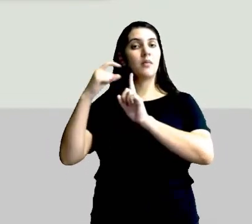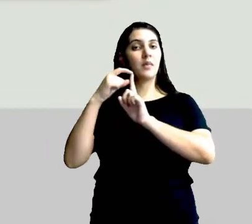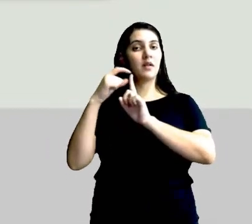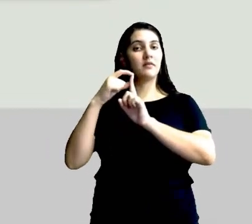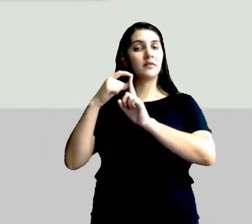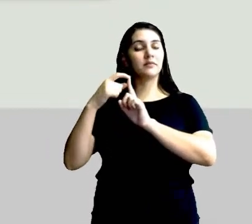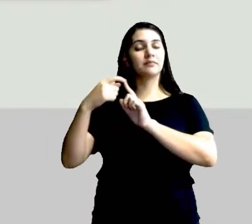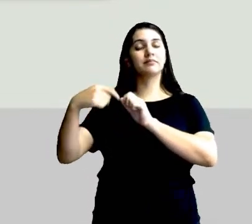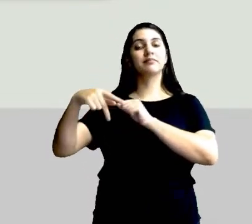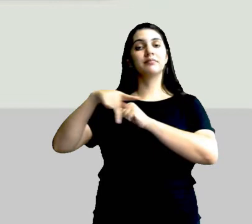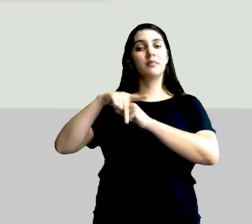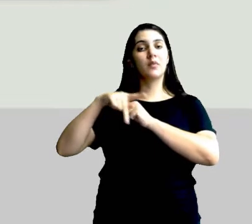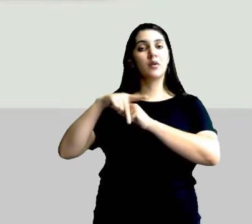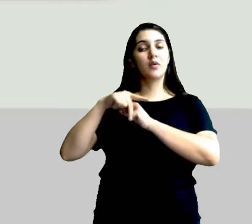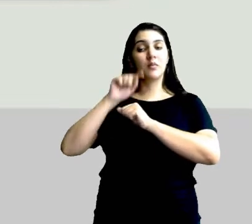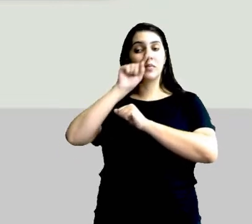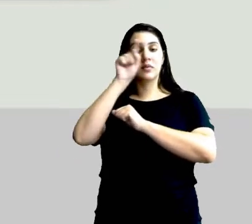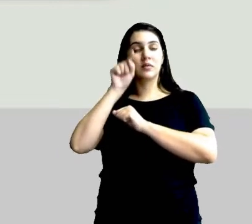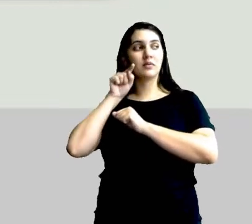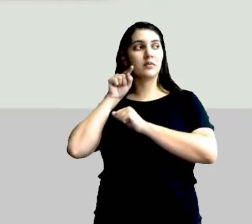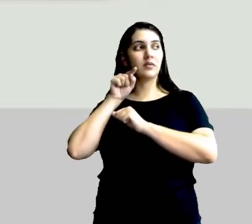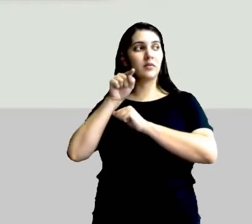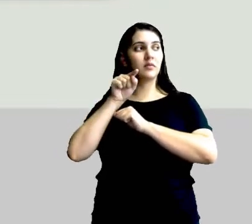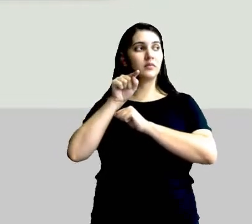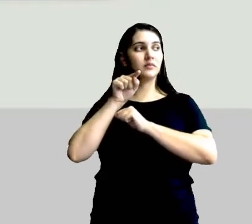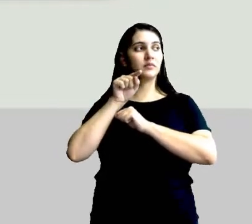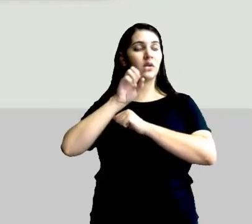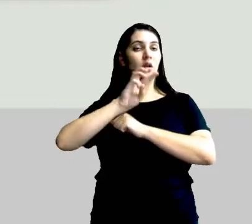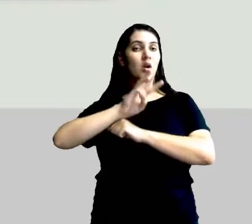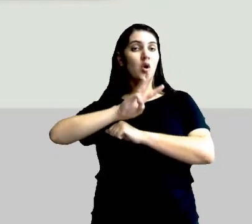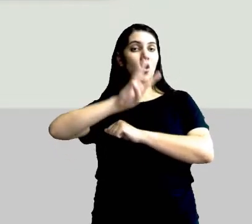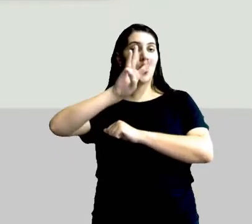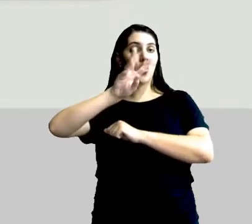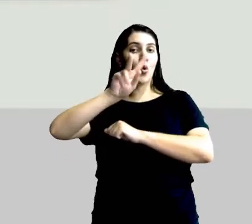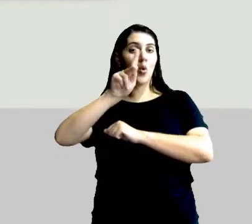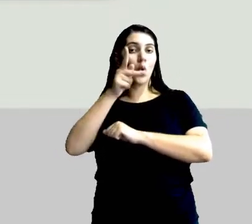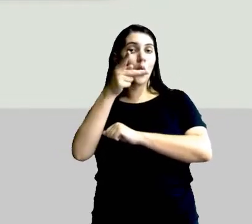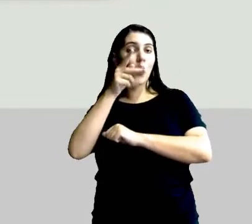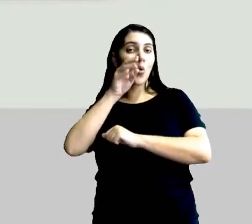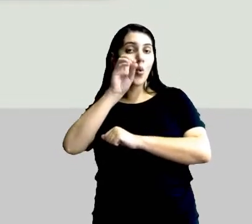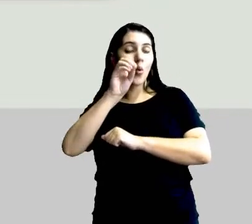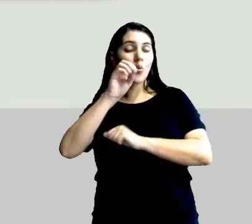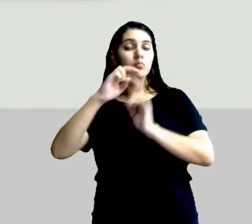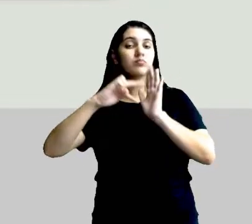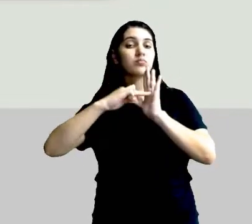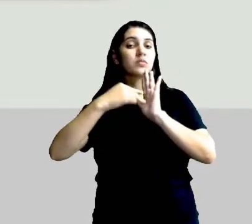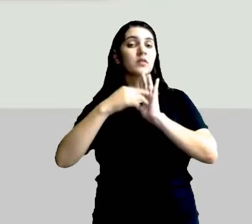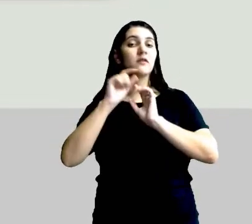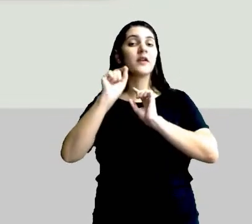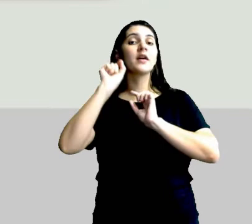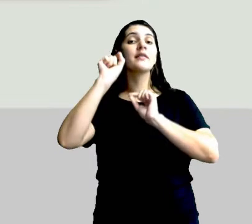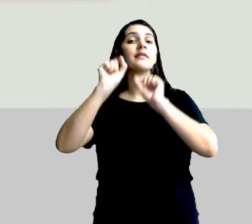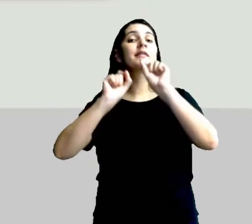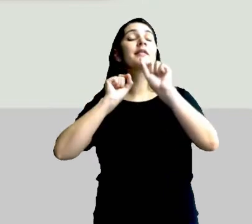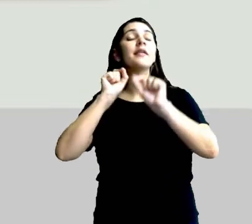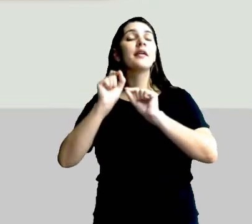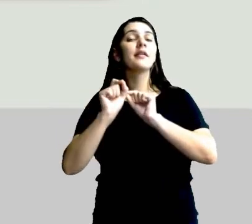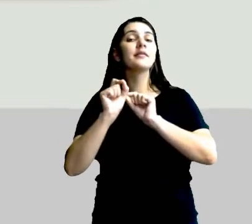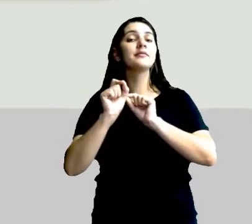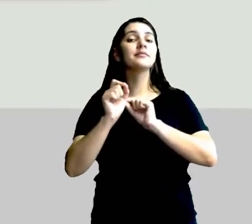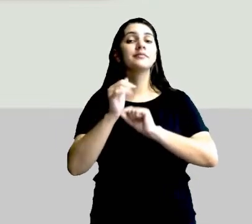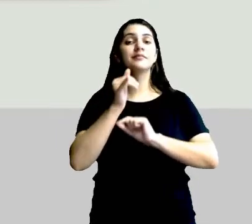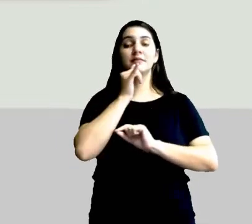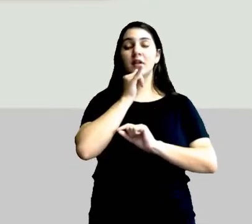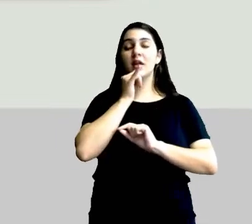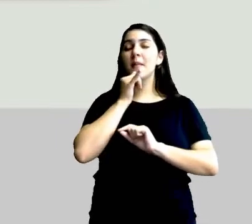é essa? É o pronome interrogativo who, que representa quem. Então, é importante toda vez que você quiser falar